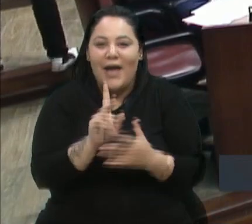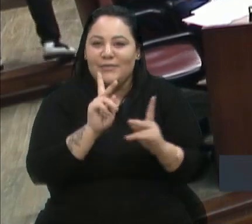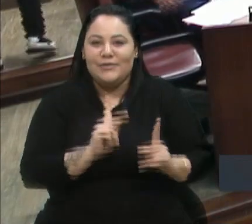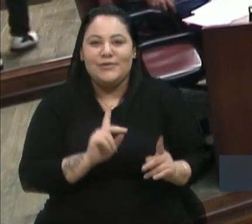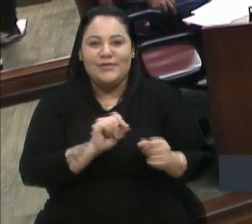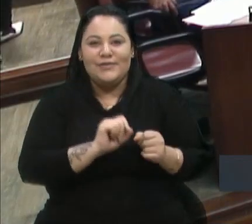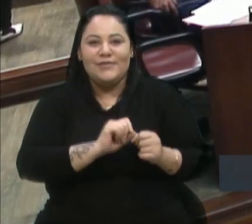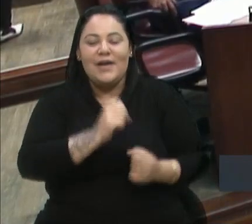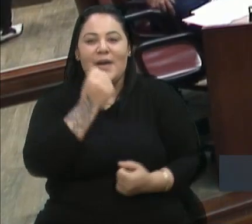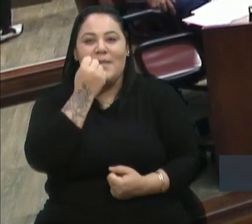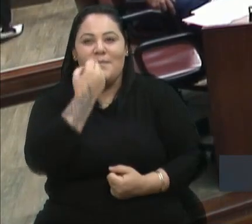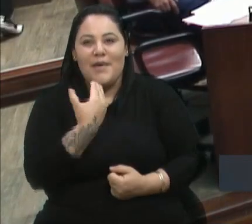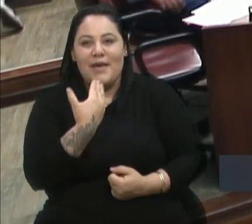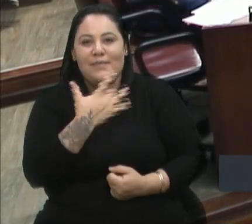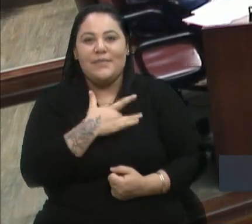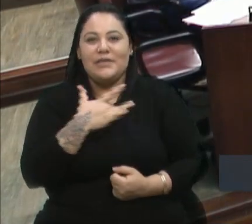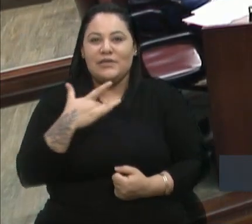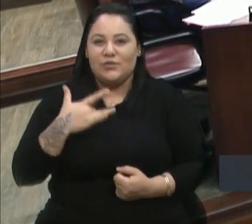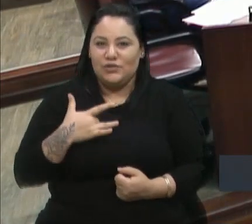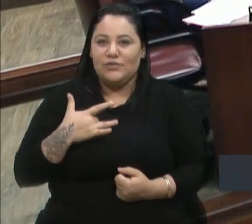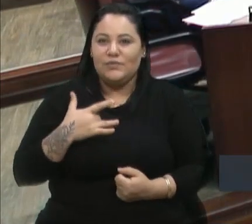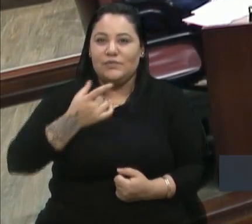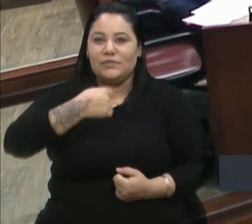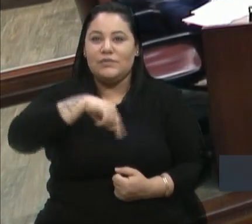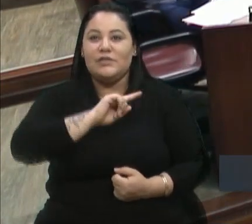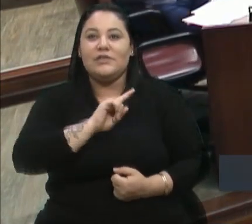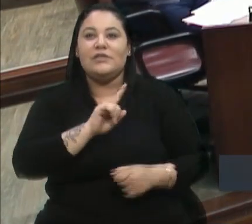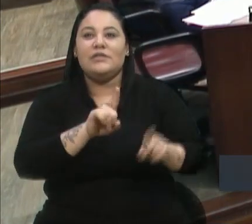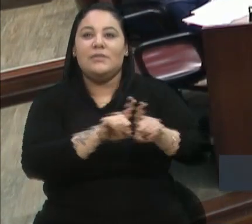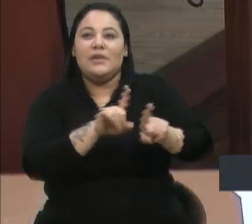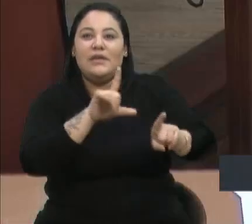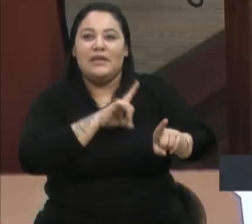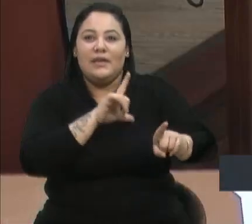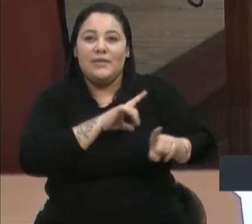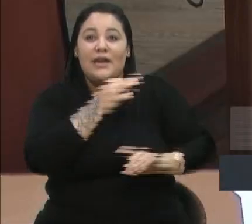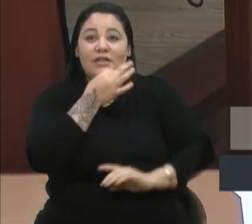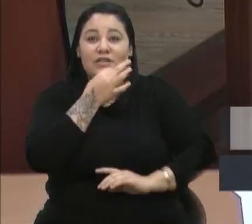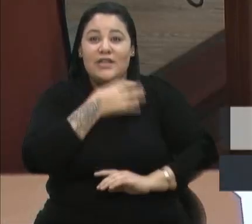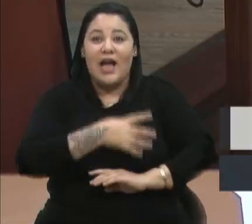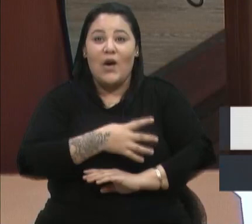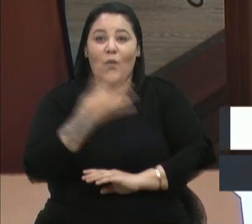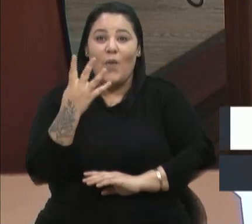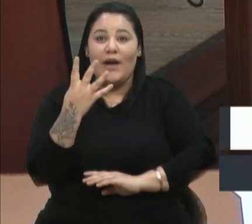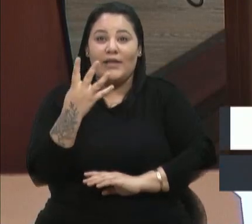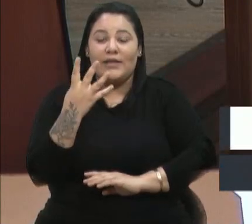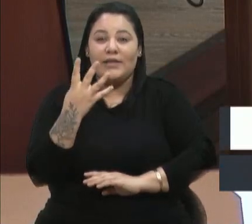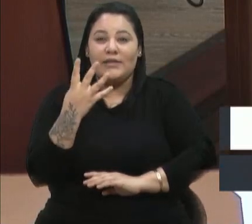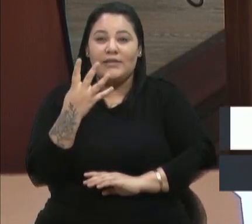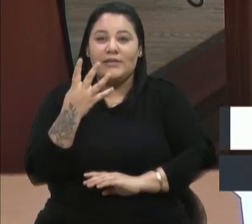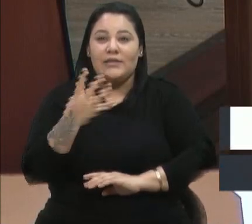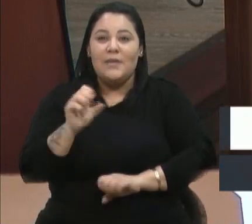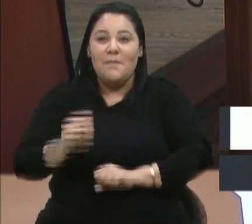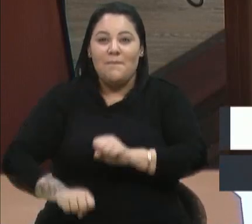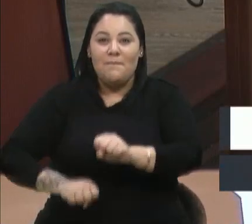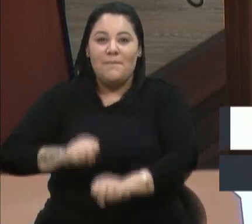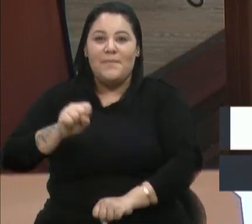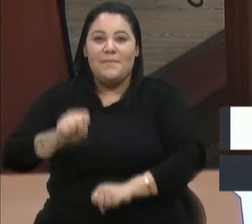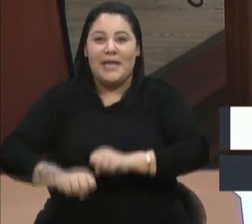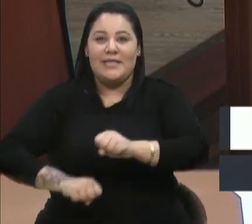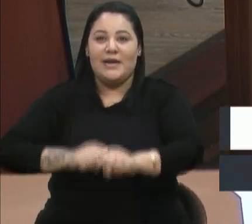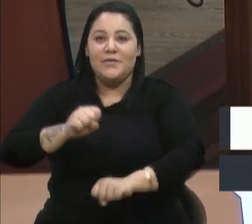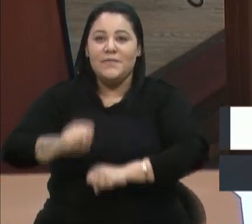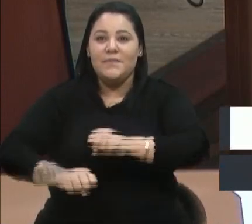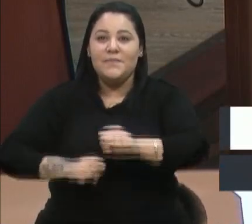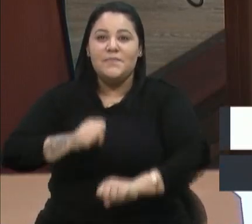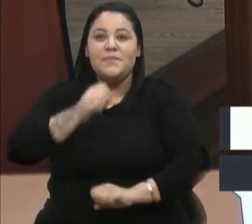saúde. Eu não poderia deixar de falar que nós teremos também, em Caxias do Sul, a 4ª edição do Desafio Pedal Caxias. As inscrições